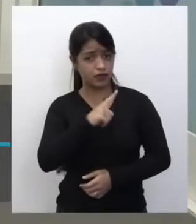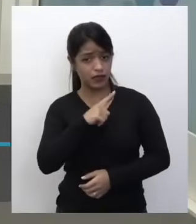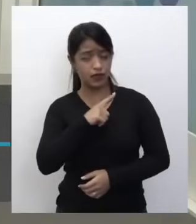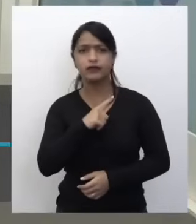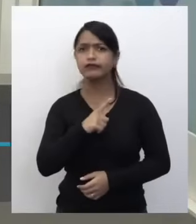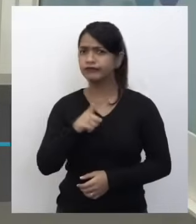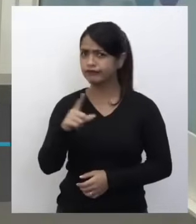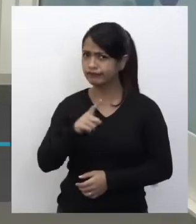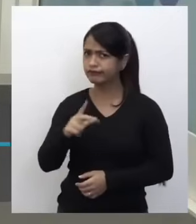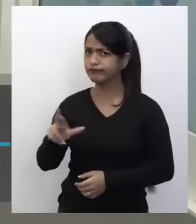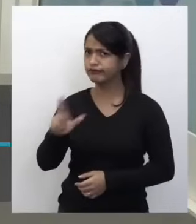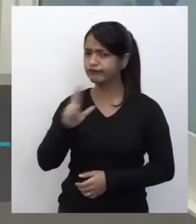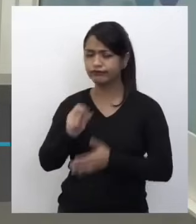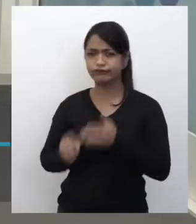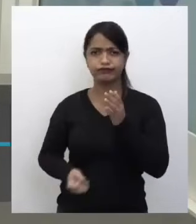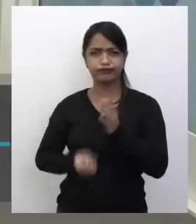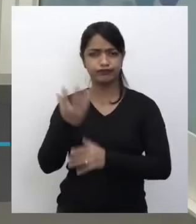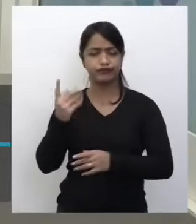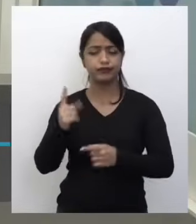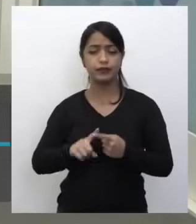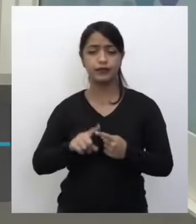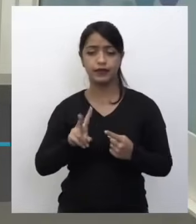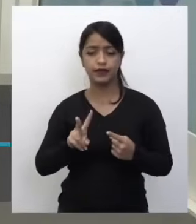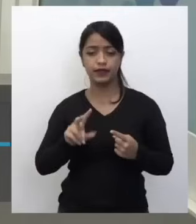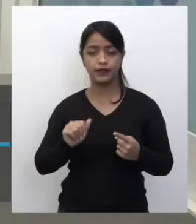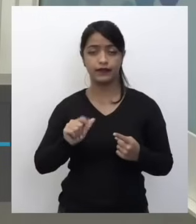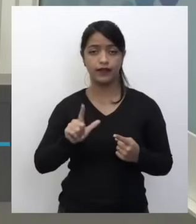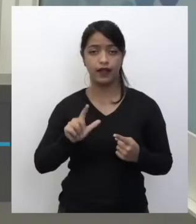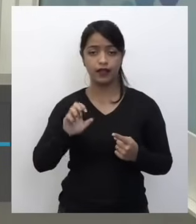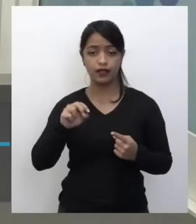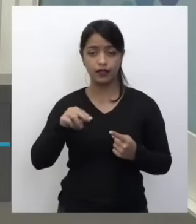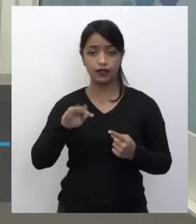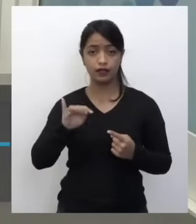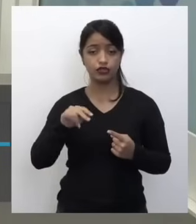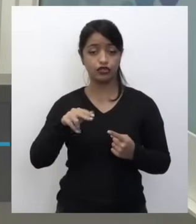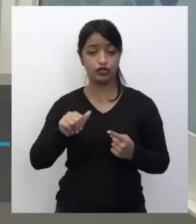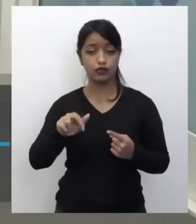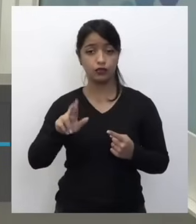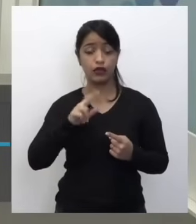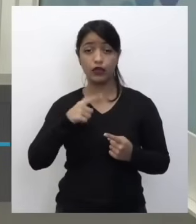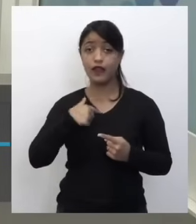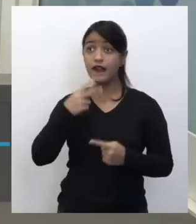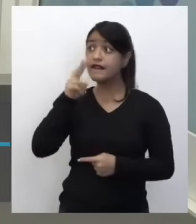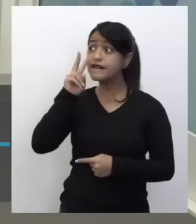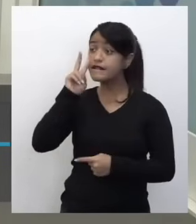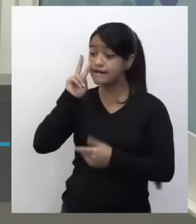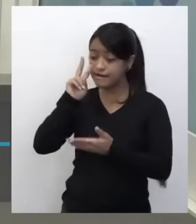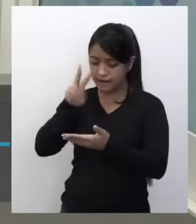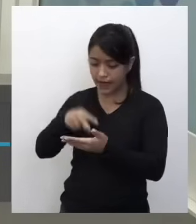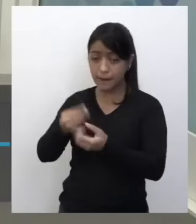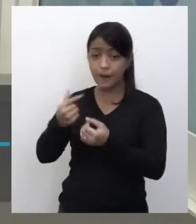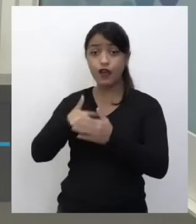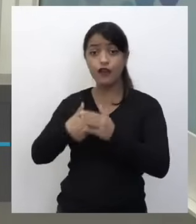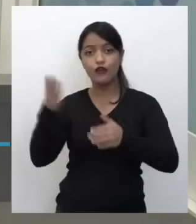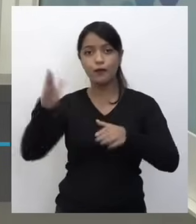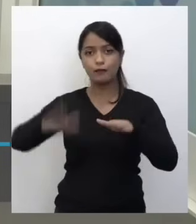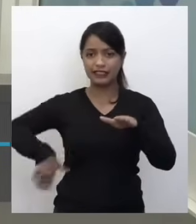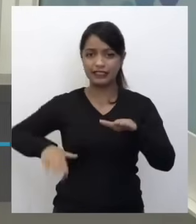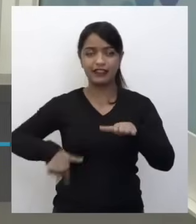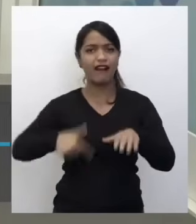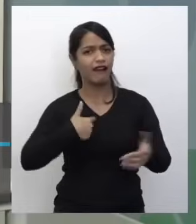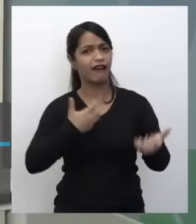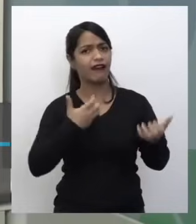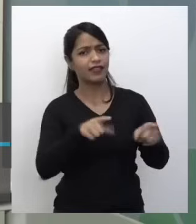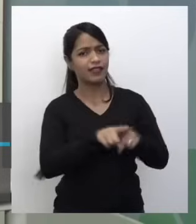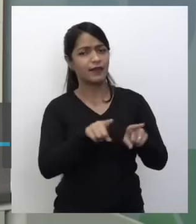Tem várias respostas aqui. Ó. A Valentina diz que ela vê para ir para a piscina. Isso é bom. Tô querendo também.